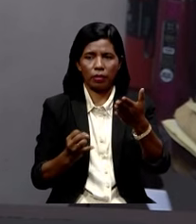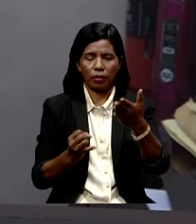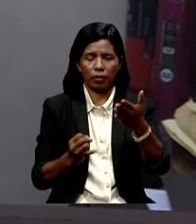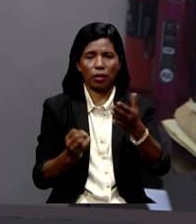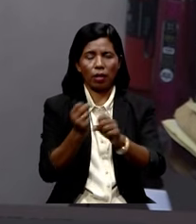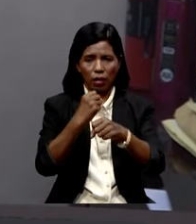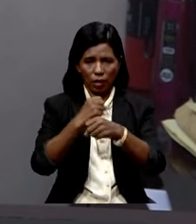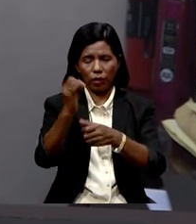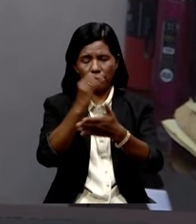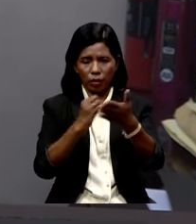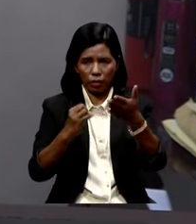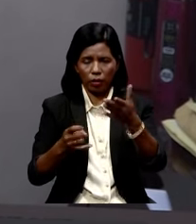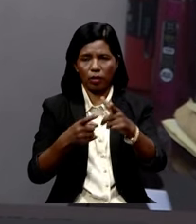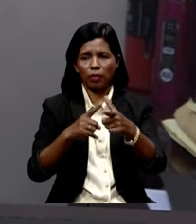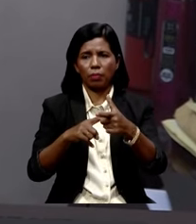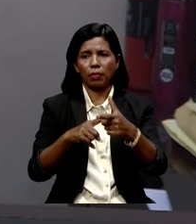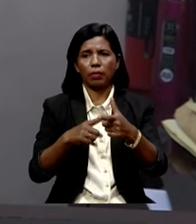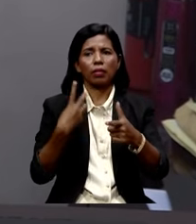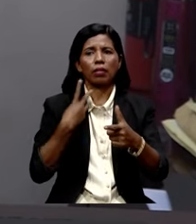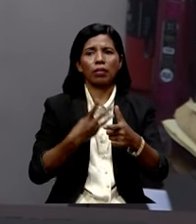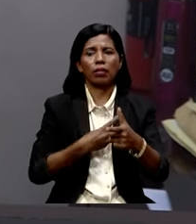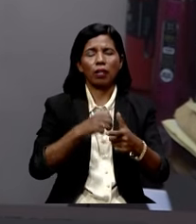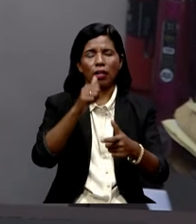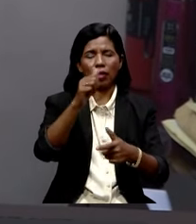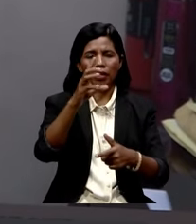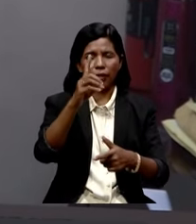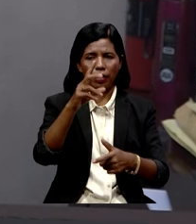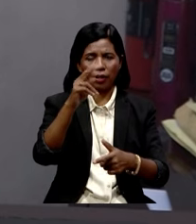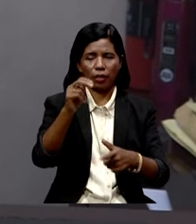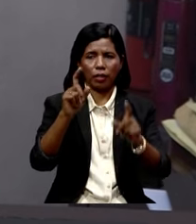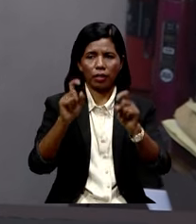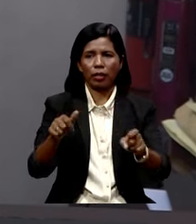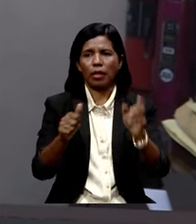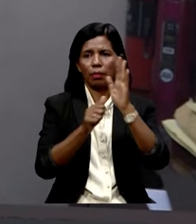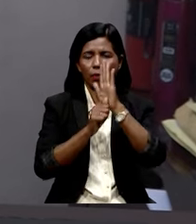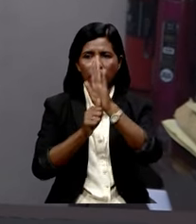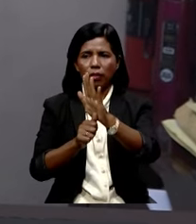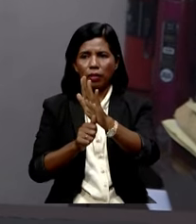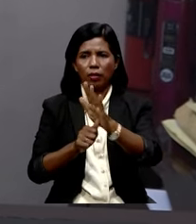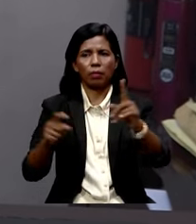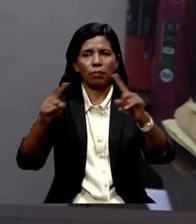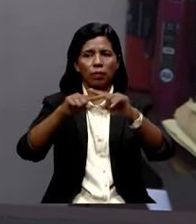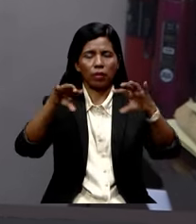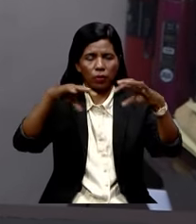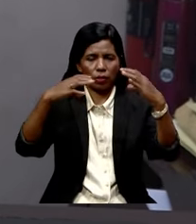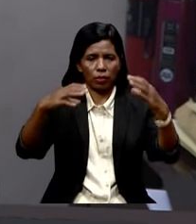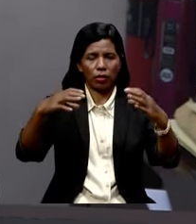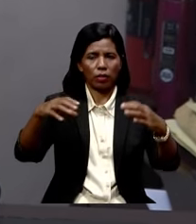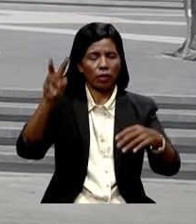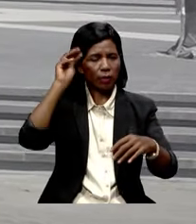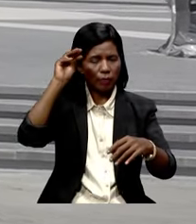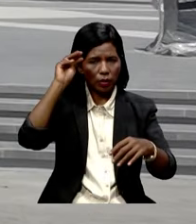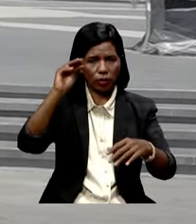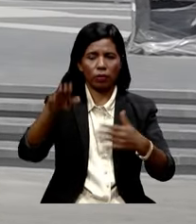design. Design roto, ADN tem que apresentar ba ita nia conselho dos